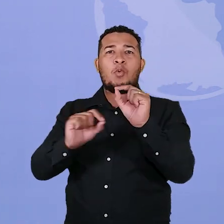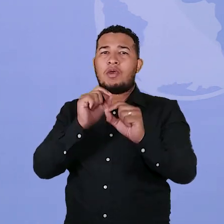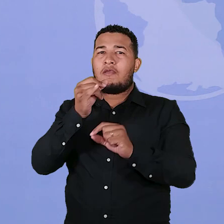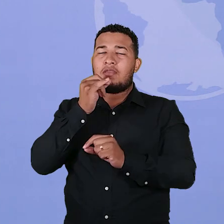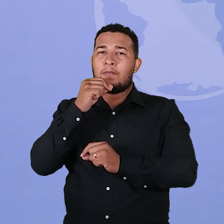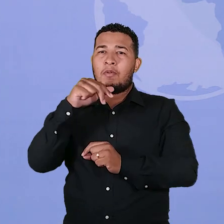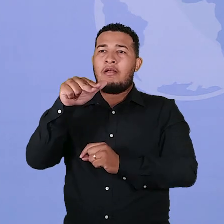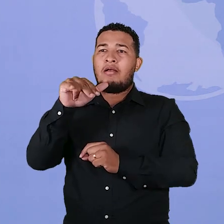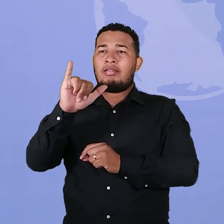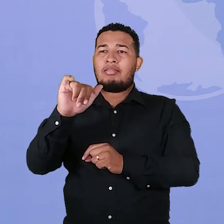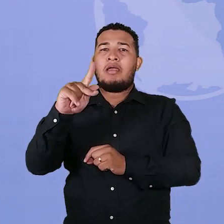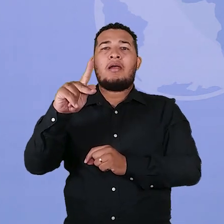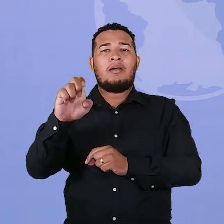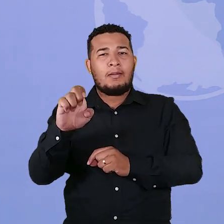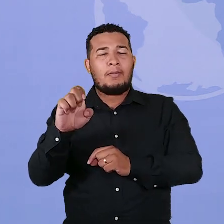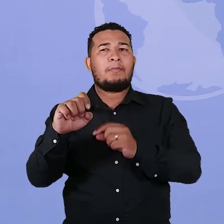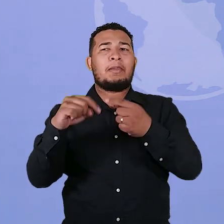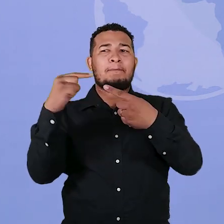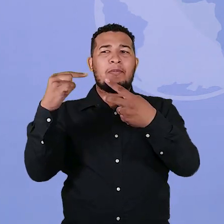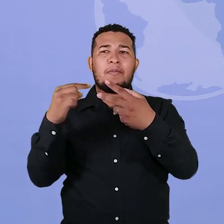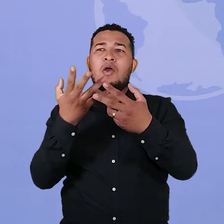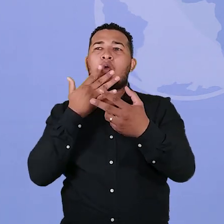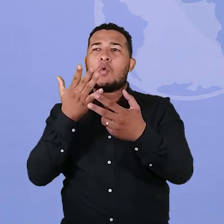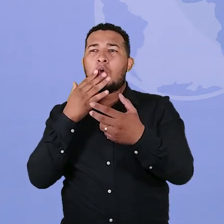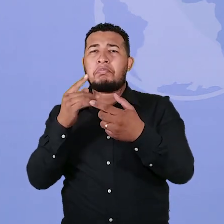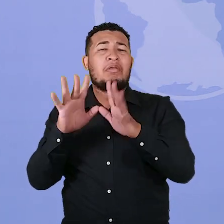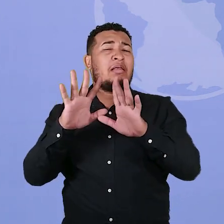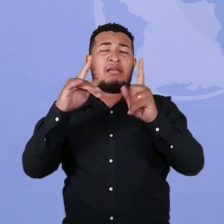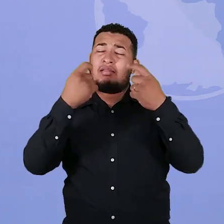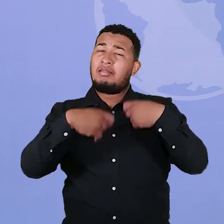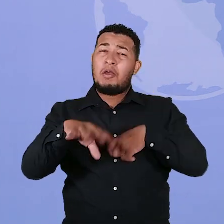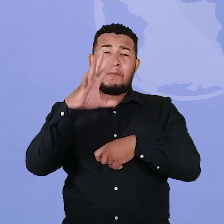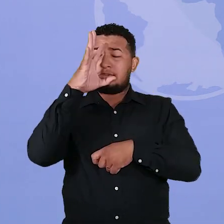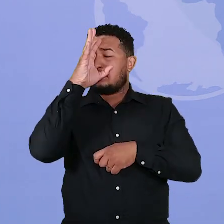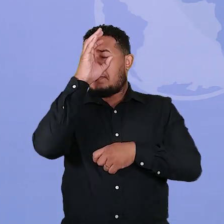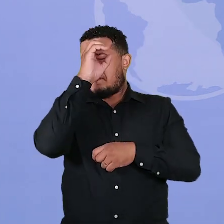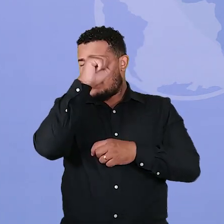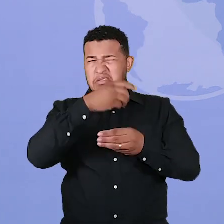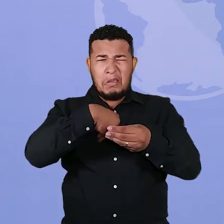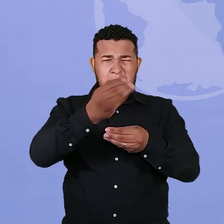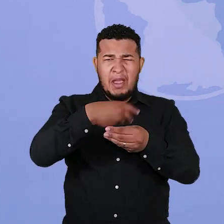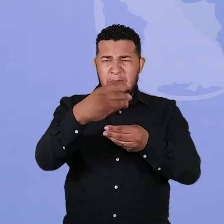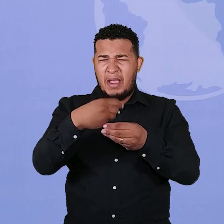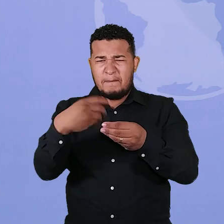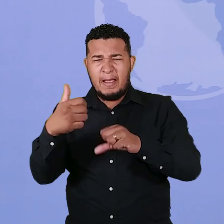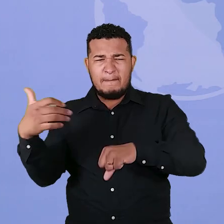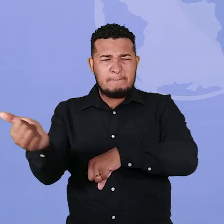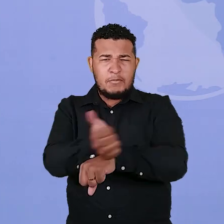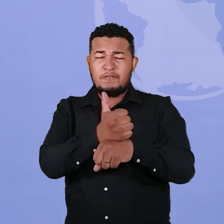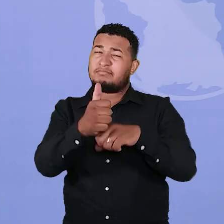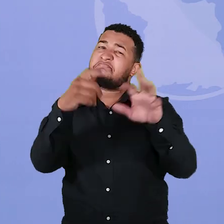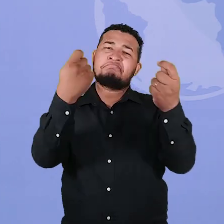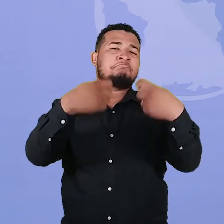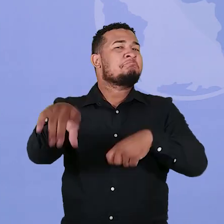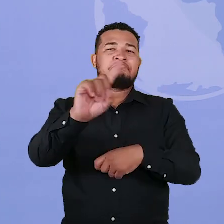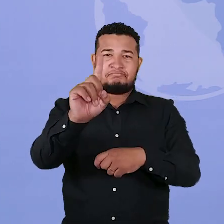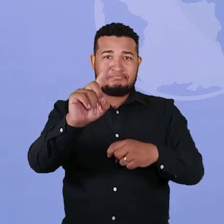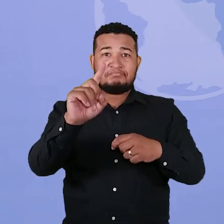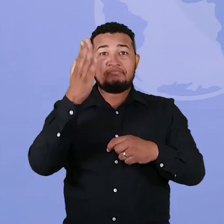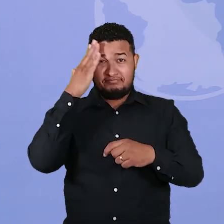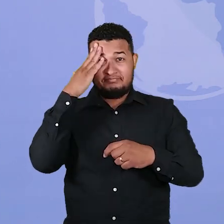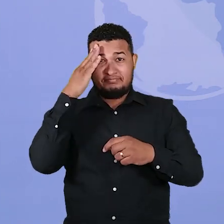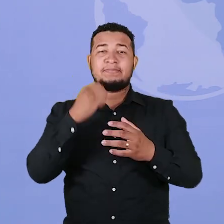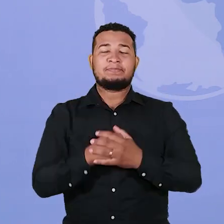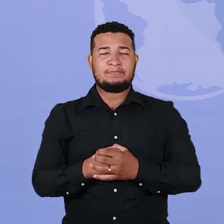ali do que a naipe de quantas cores então não precisa aprender nada nada sobre baralho para resolver